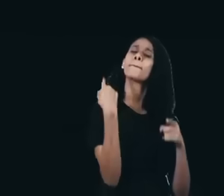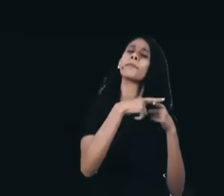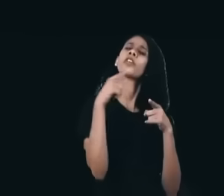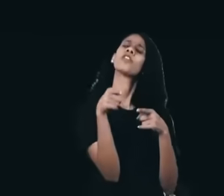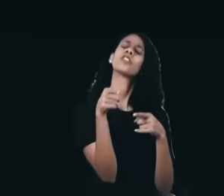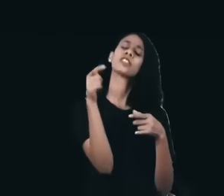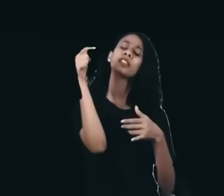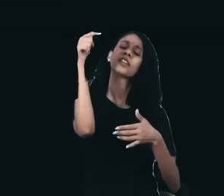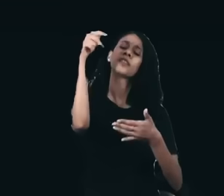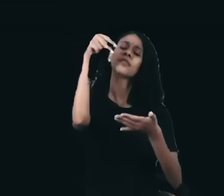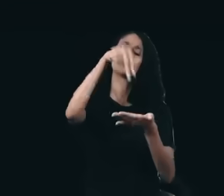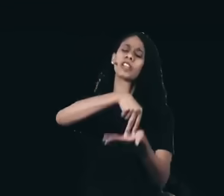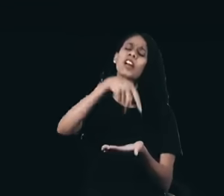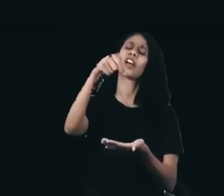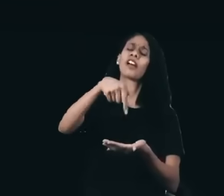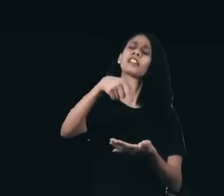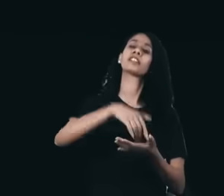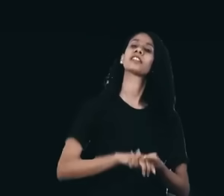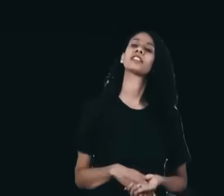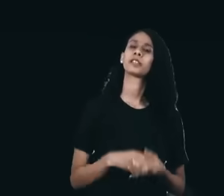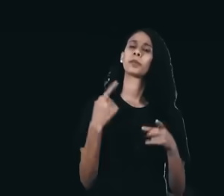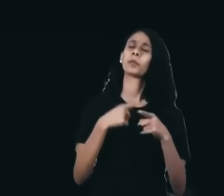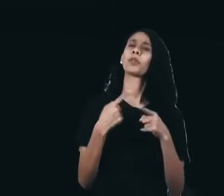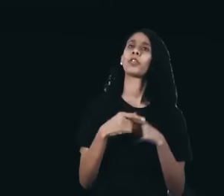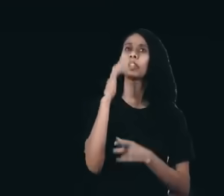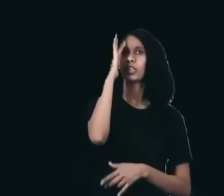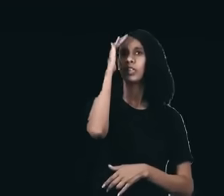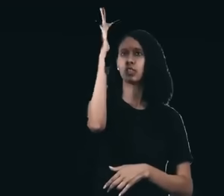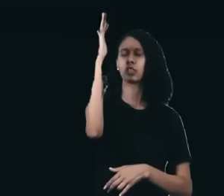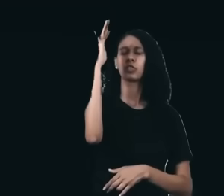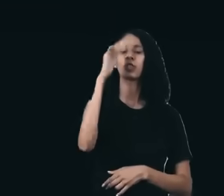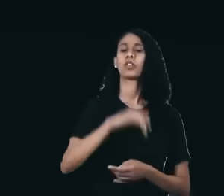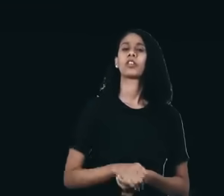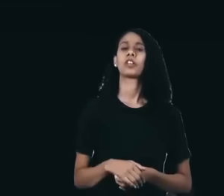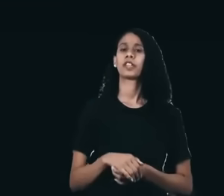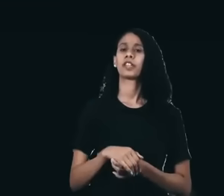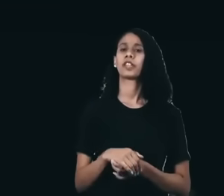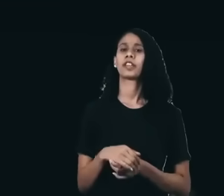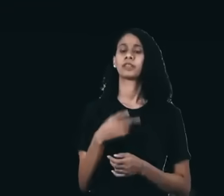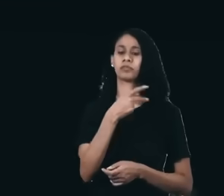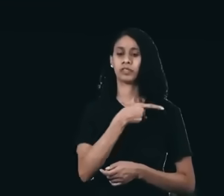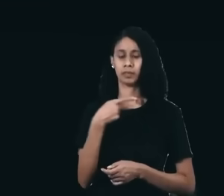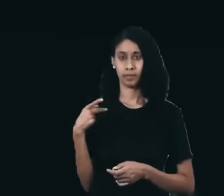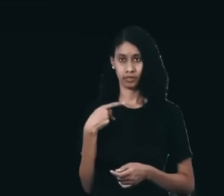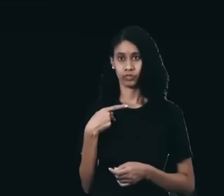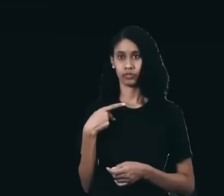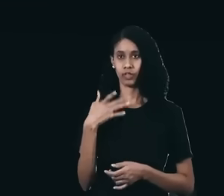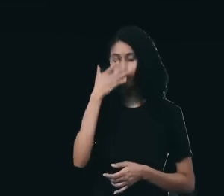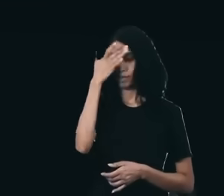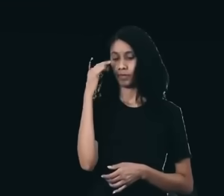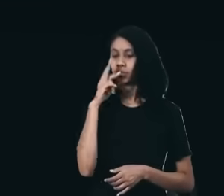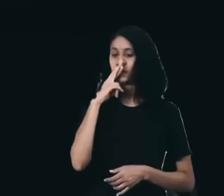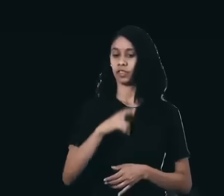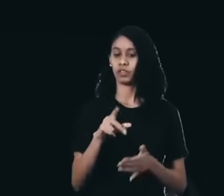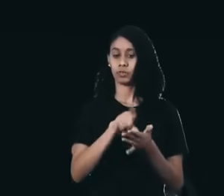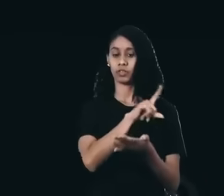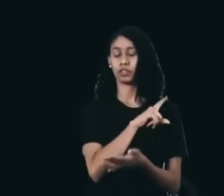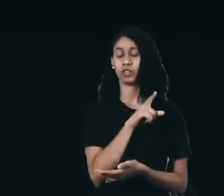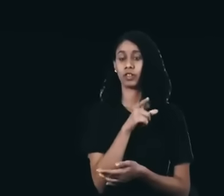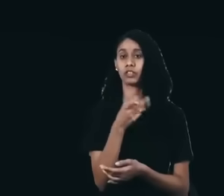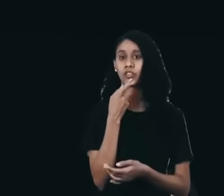você está aqui? Por que você sonha? O chamado ministerial. A pessoa que respondeu antes de mim disse